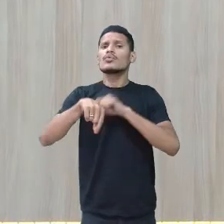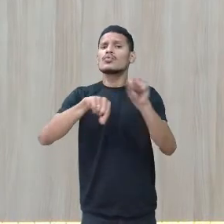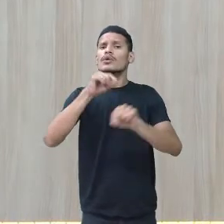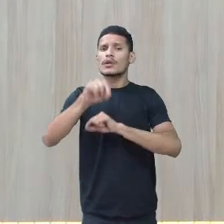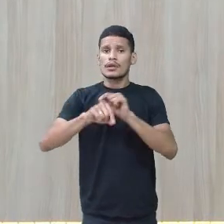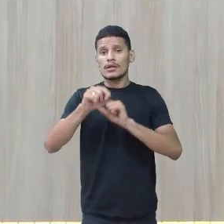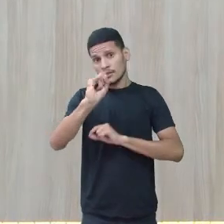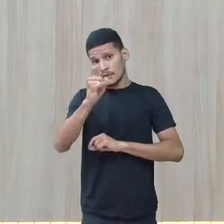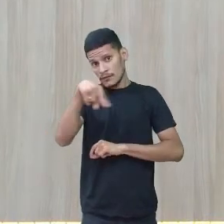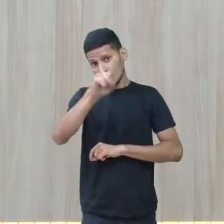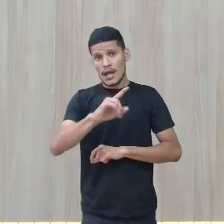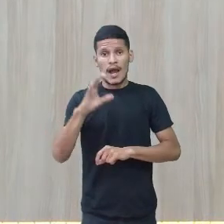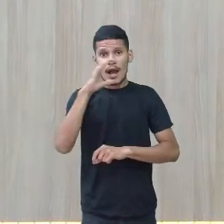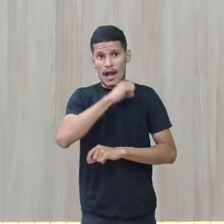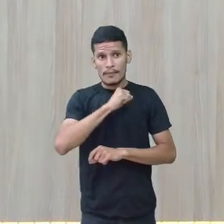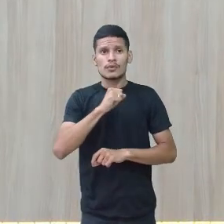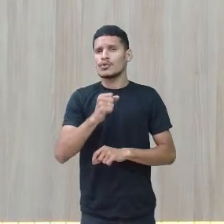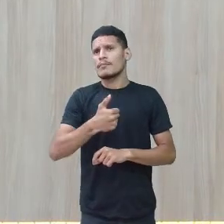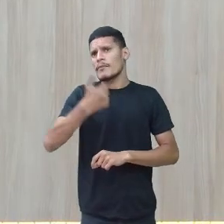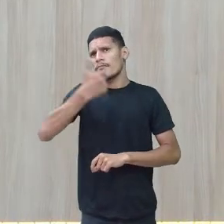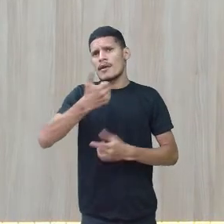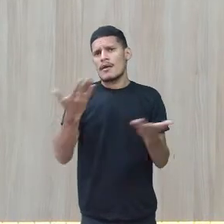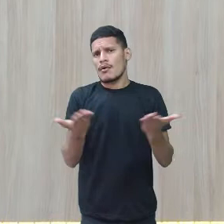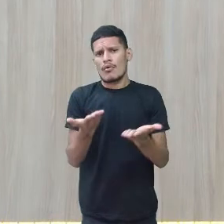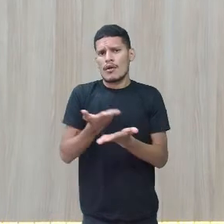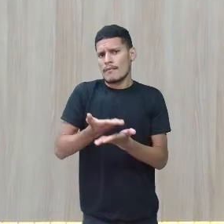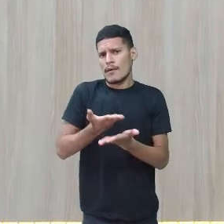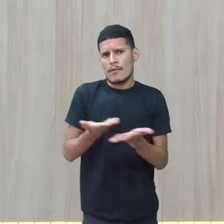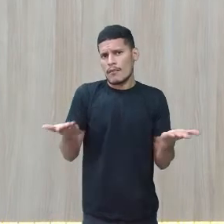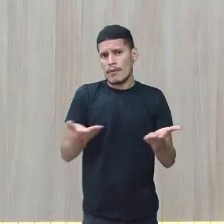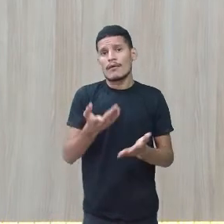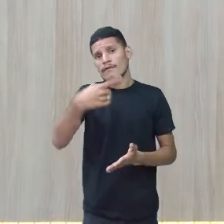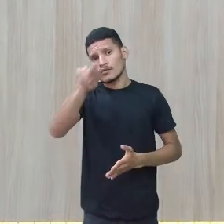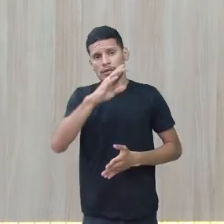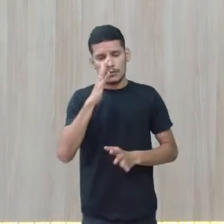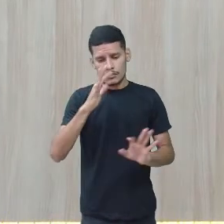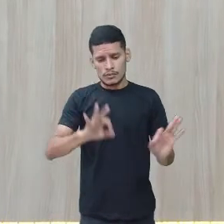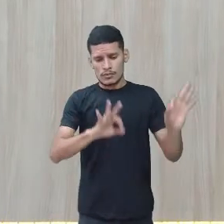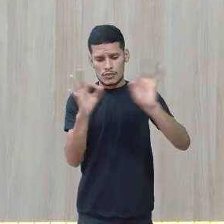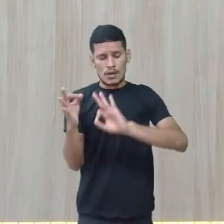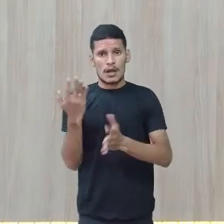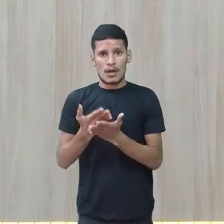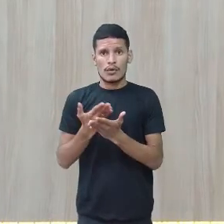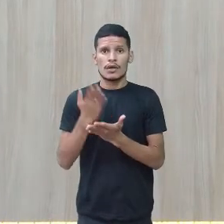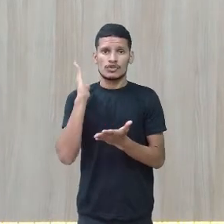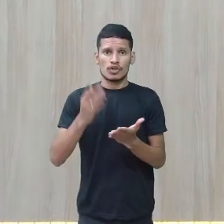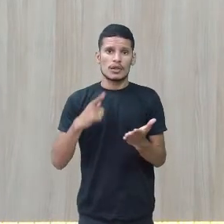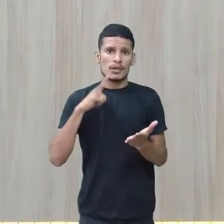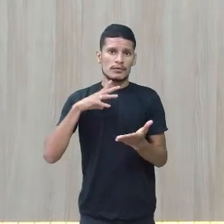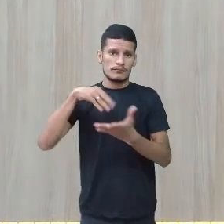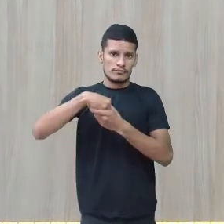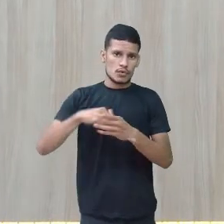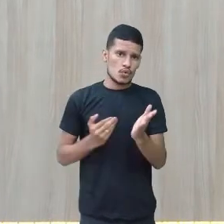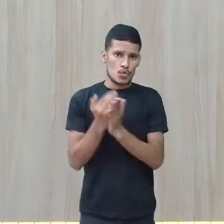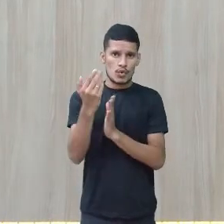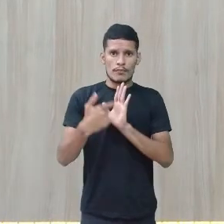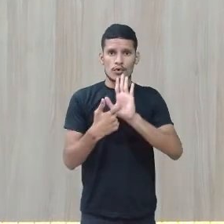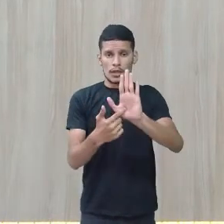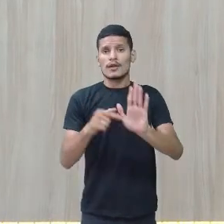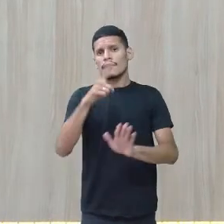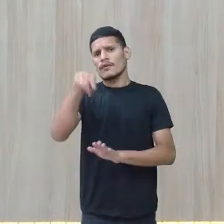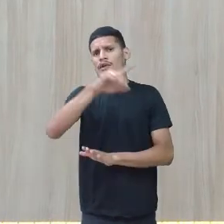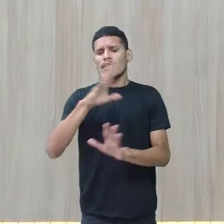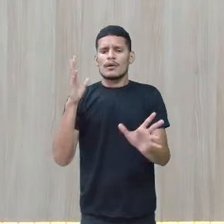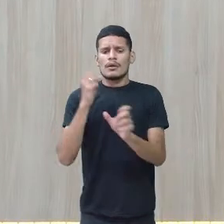muito rápido, né, de repente você está vendo a aula pela primeira vez, você dá uma olhadinha nessas aulas que eu coloquei lá no comecinho, para você fazer uma revisão